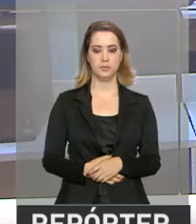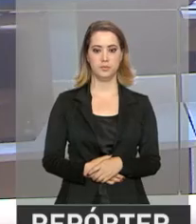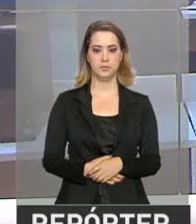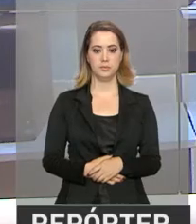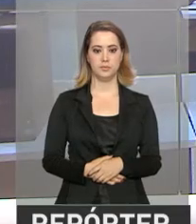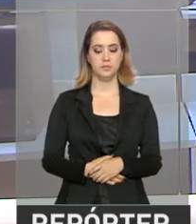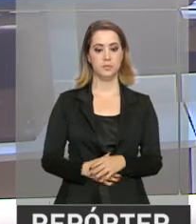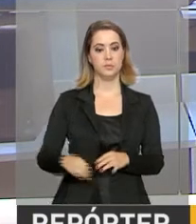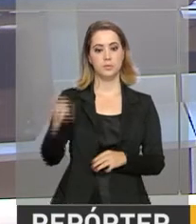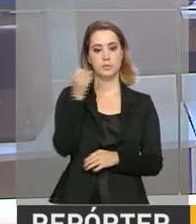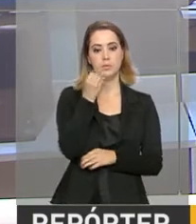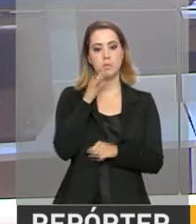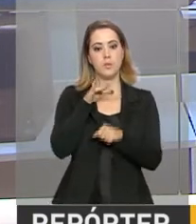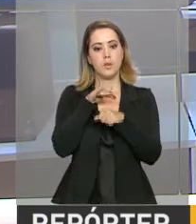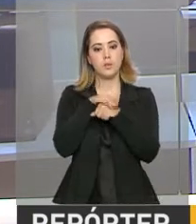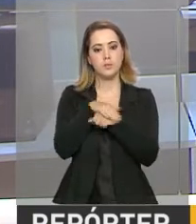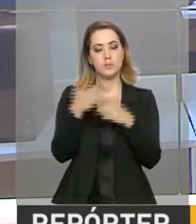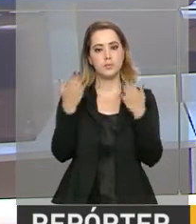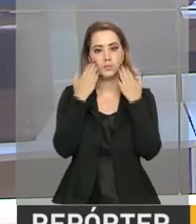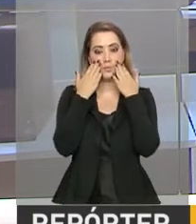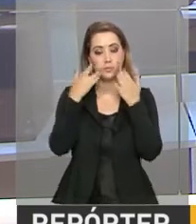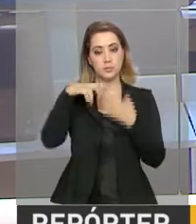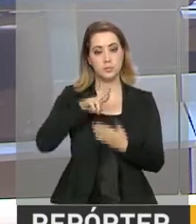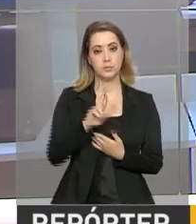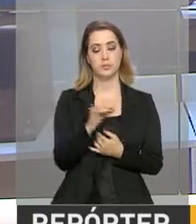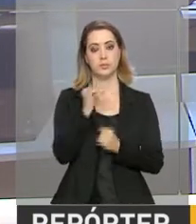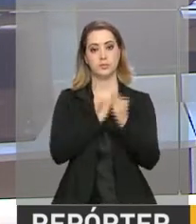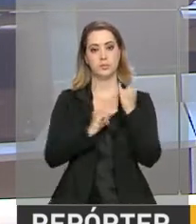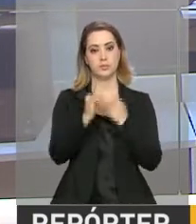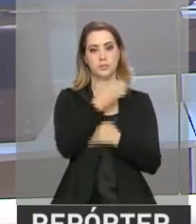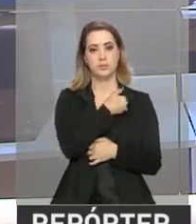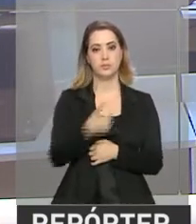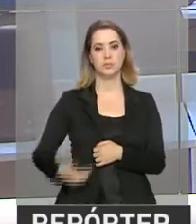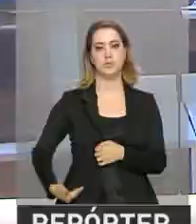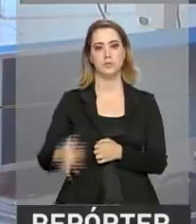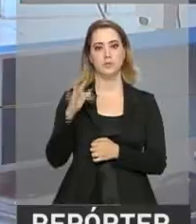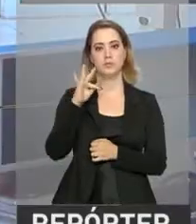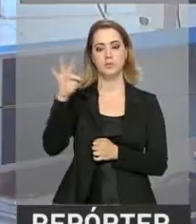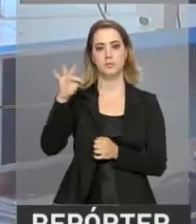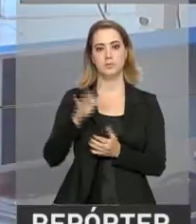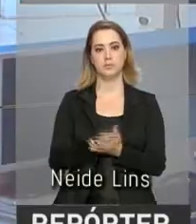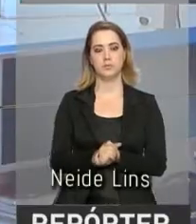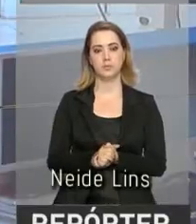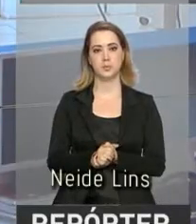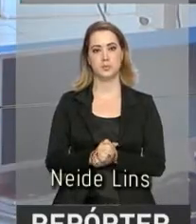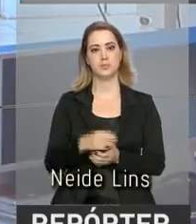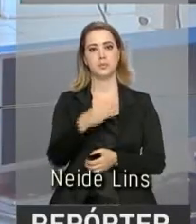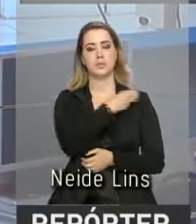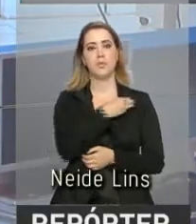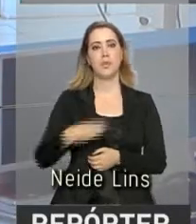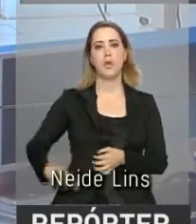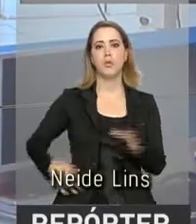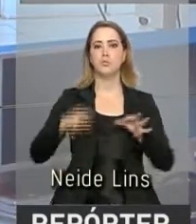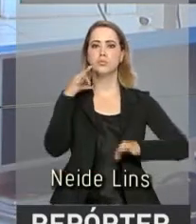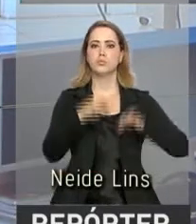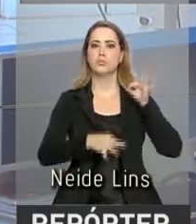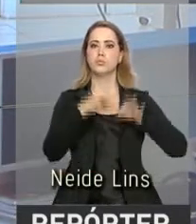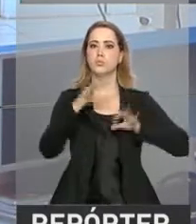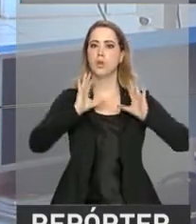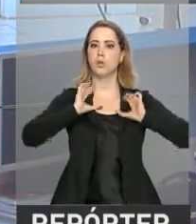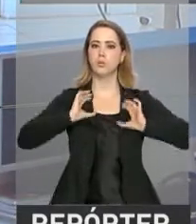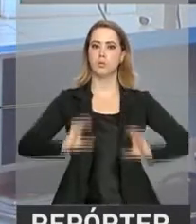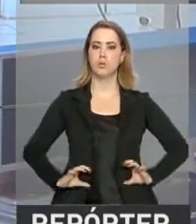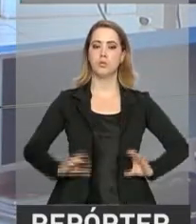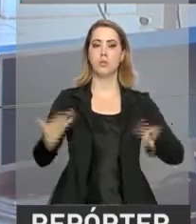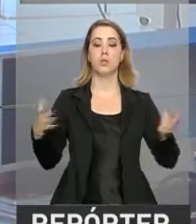olá boa noite no ar mais um repórter nbr com as notícias do governo federal o ministério da justiça e cidadania está